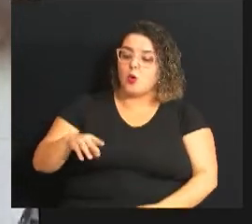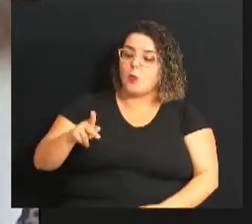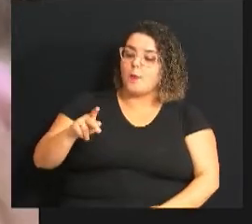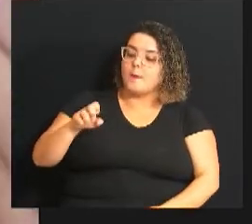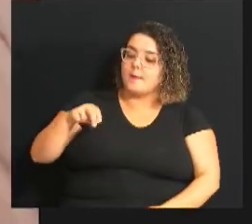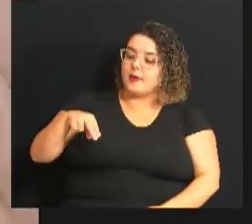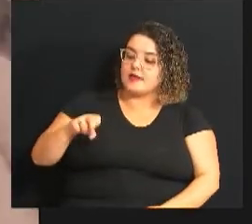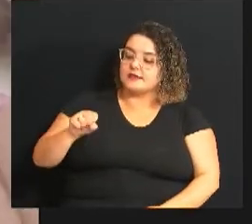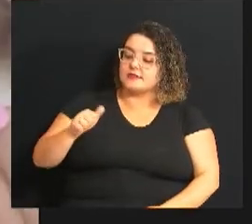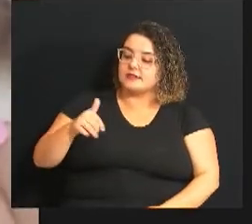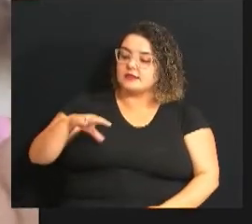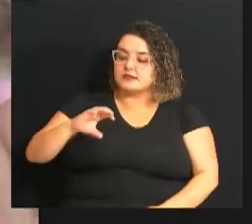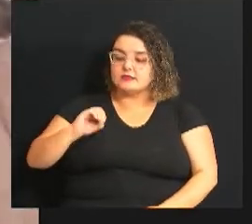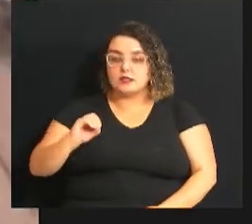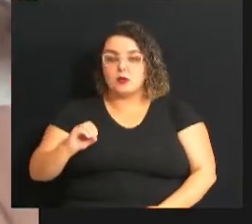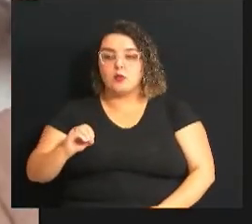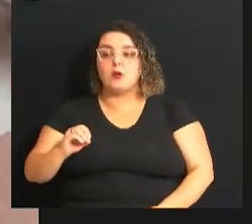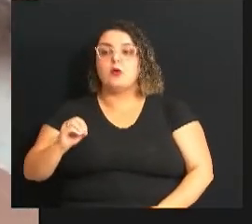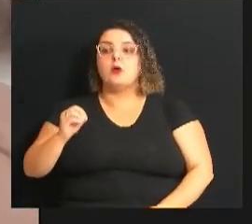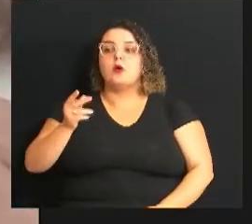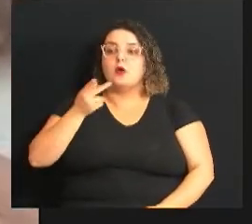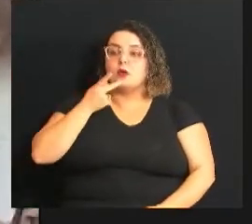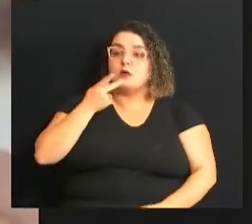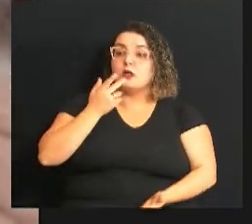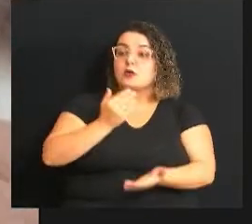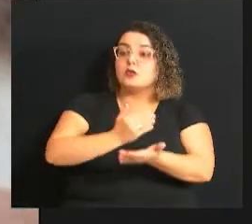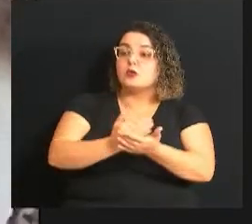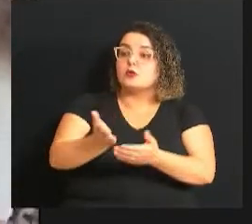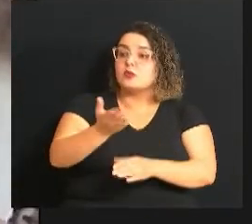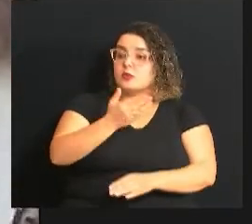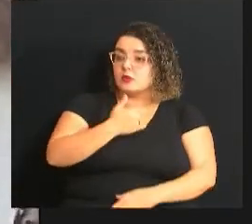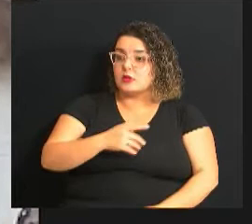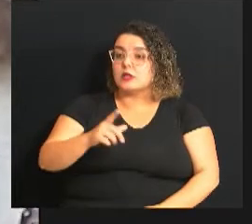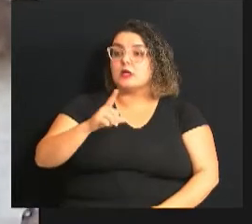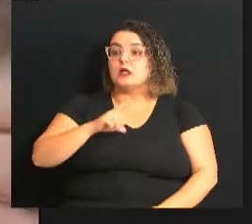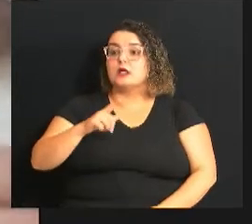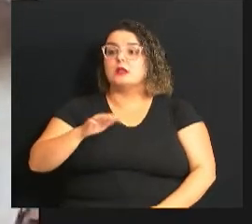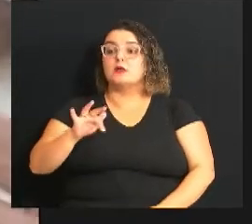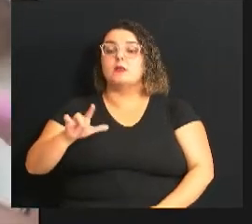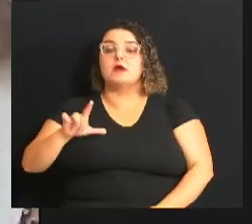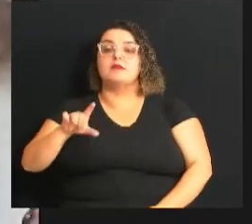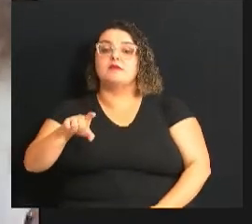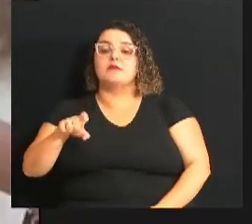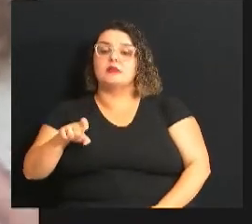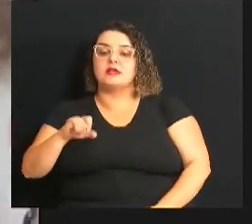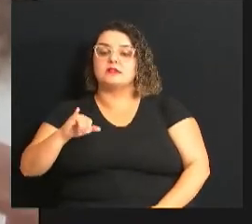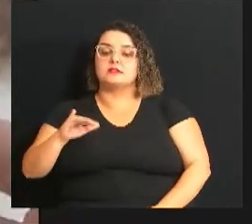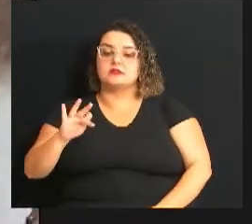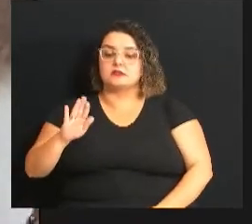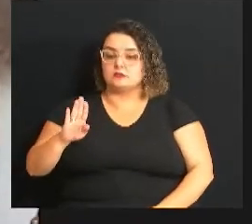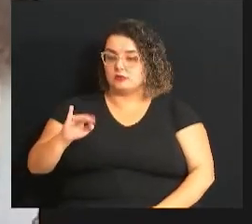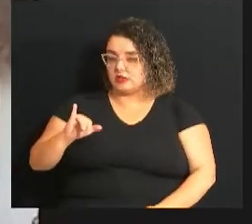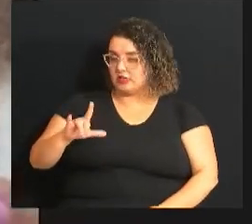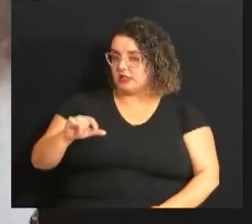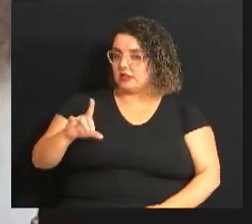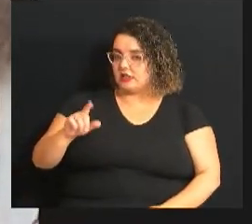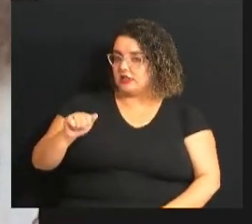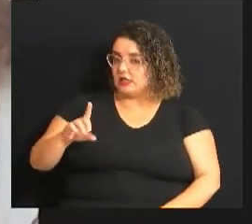eu volto a comentar o que eu comentei no início. Há uma flexibilidade, há institutos que possibilitam essa